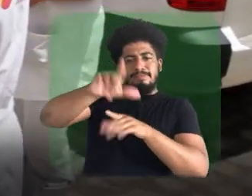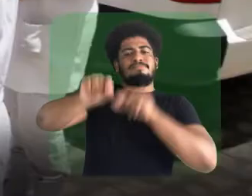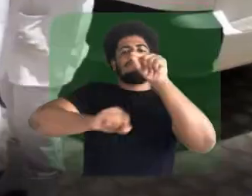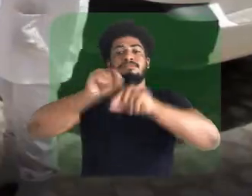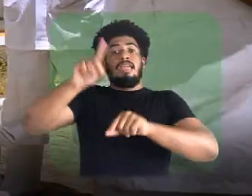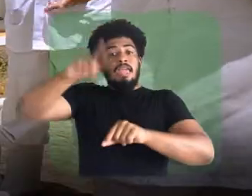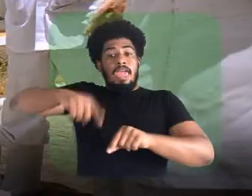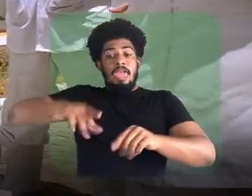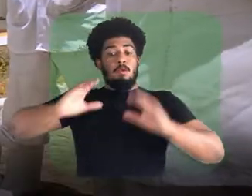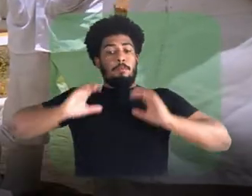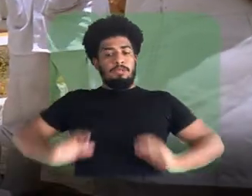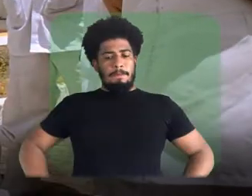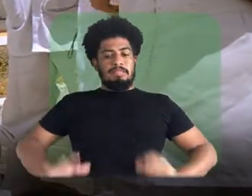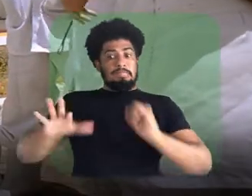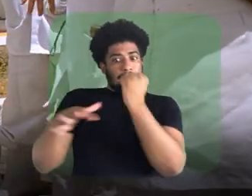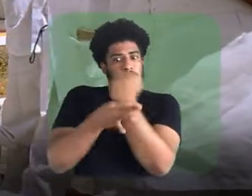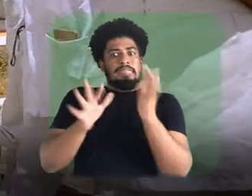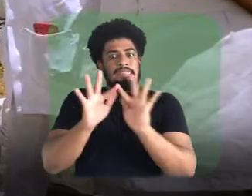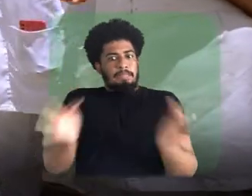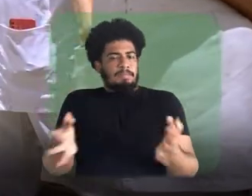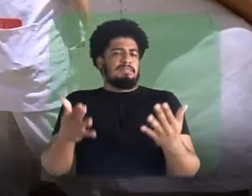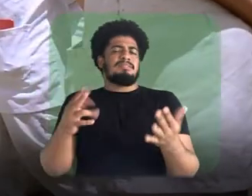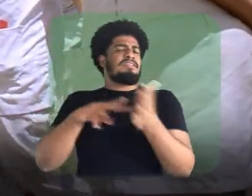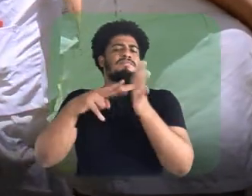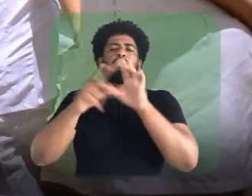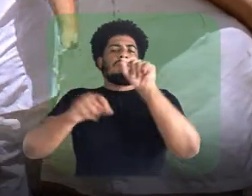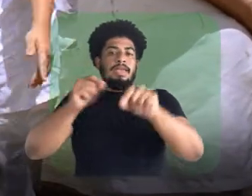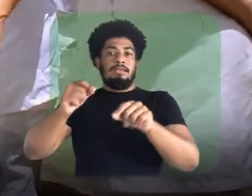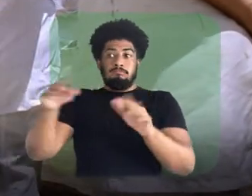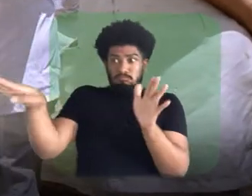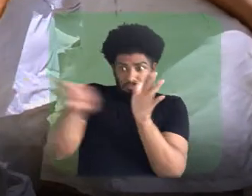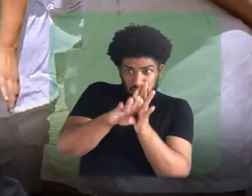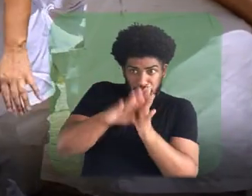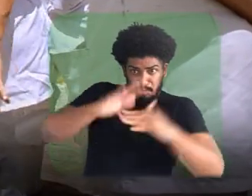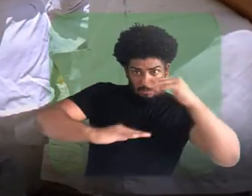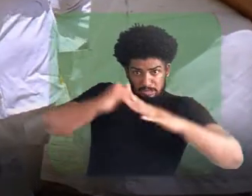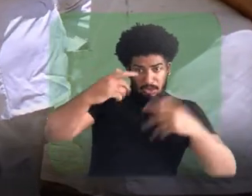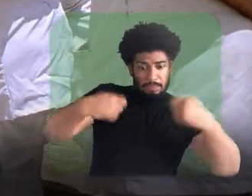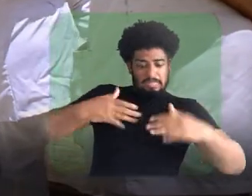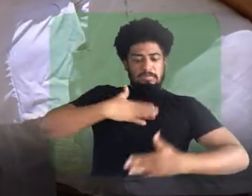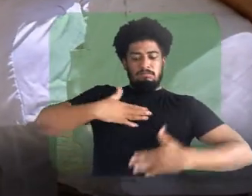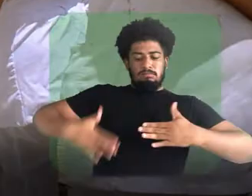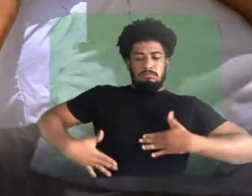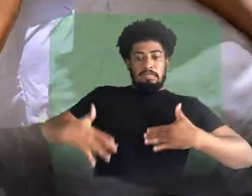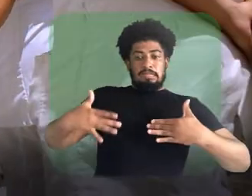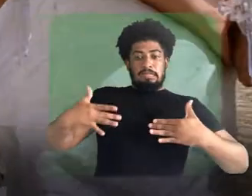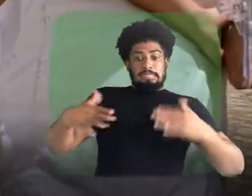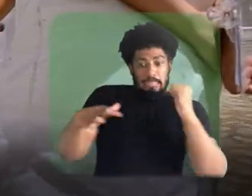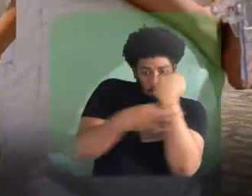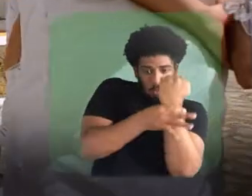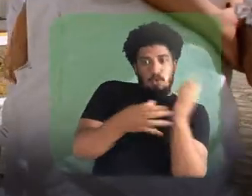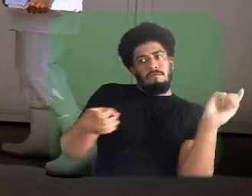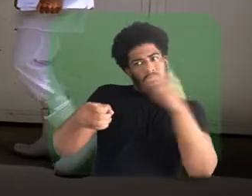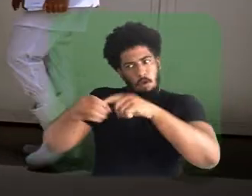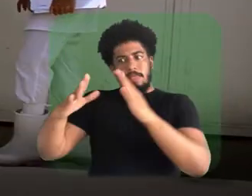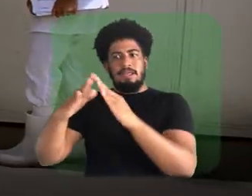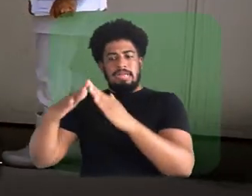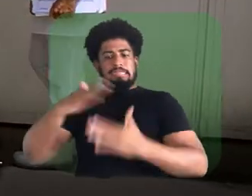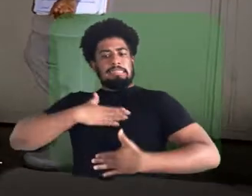passar um modo de segurança mais simples, enfim, ele voltar para casa do jeito que ele veio. E o nosso foco é voltado